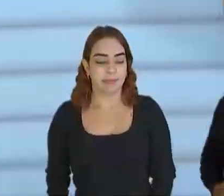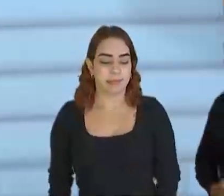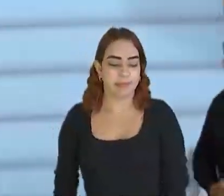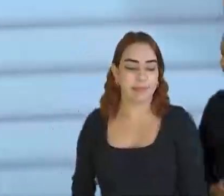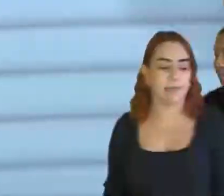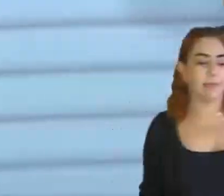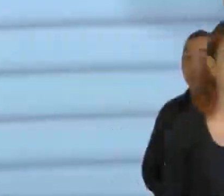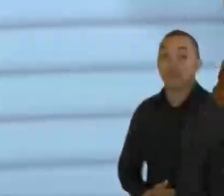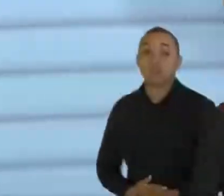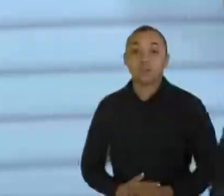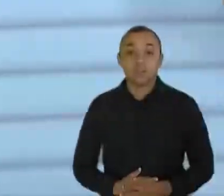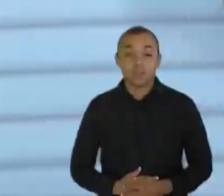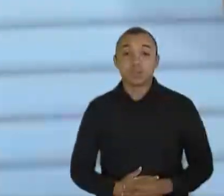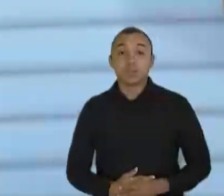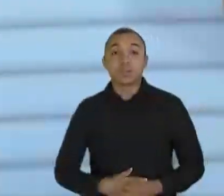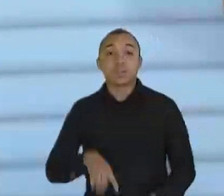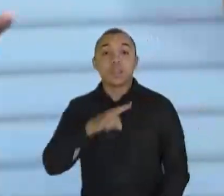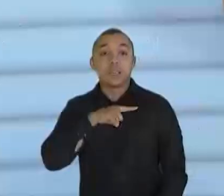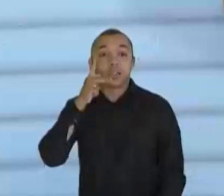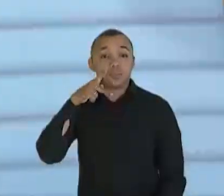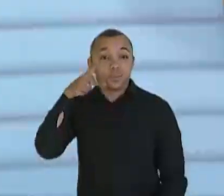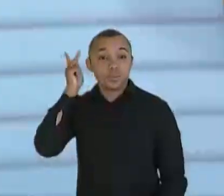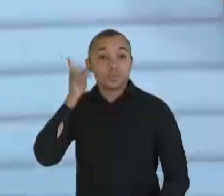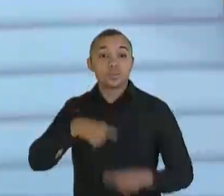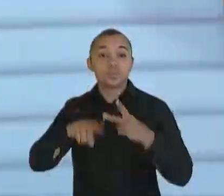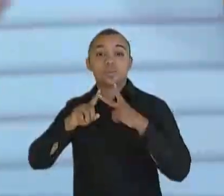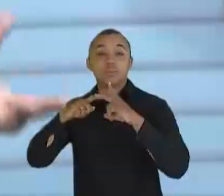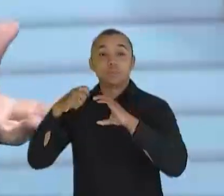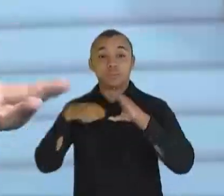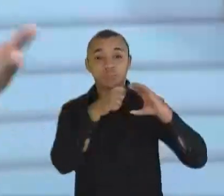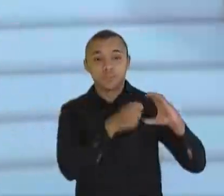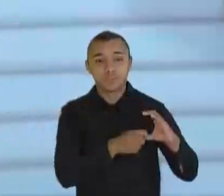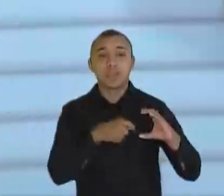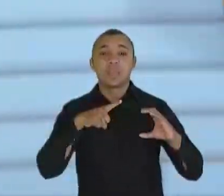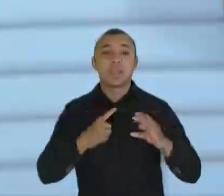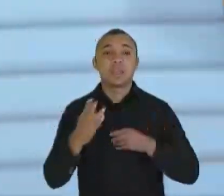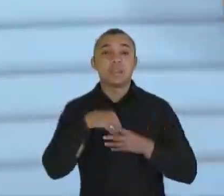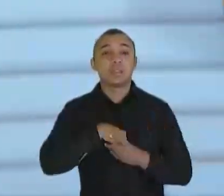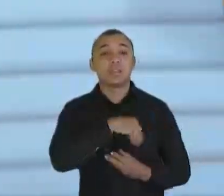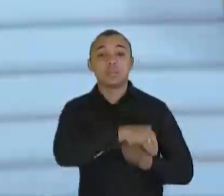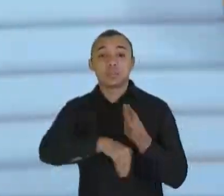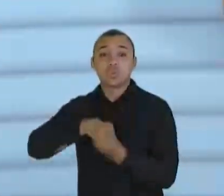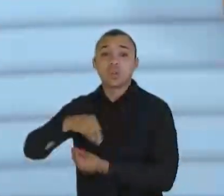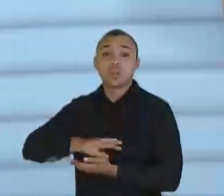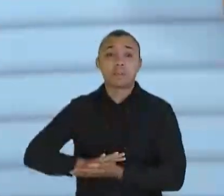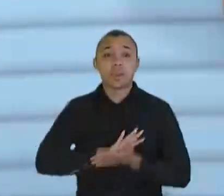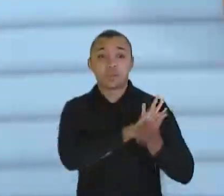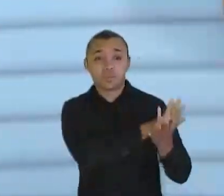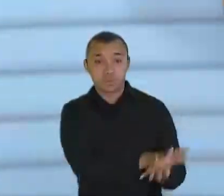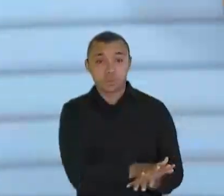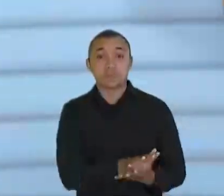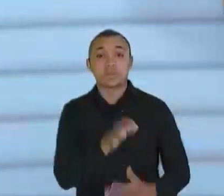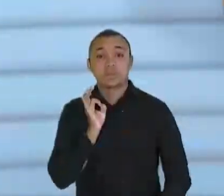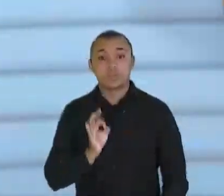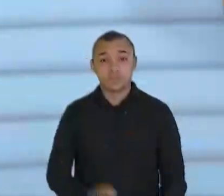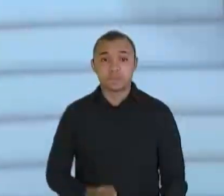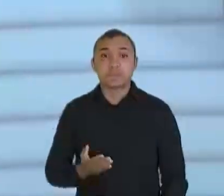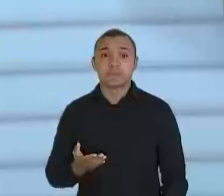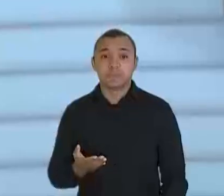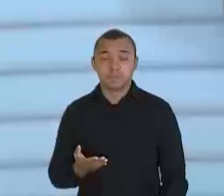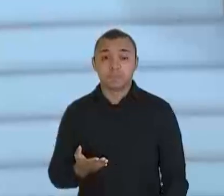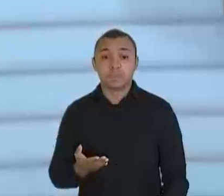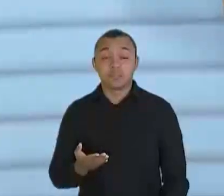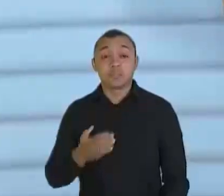TikTok, que cabe ali num minuto e tal, né, utiliza-se de um conjunto de preconceitos, né, muito rasos também, né,